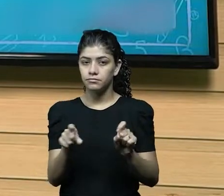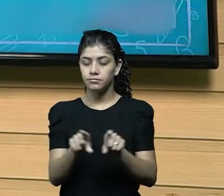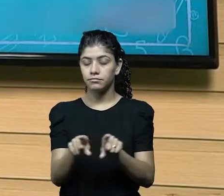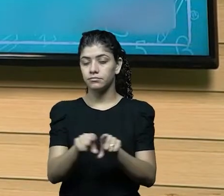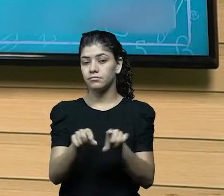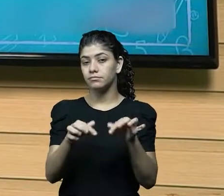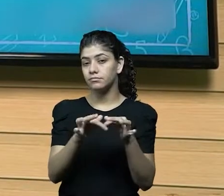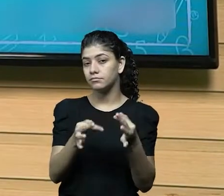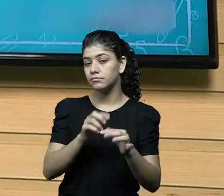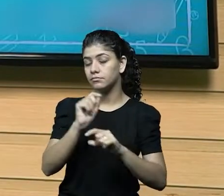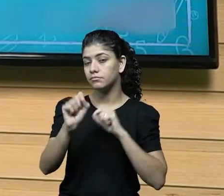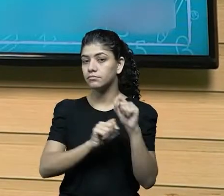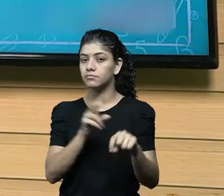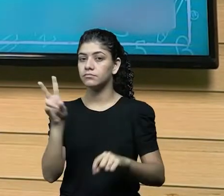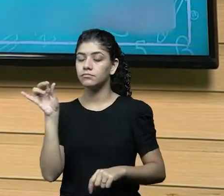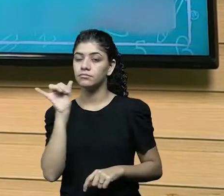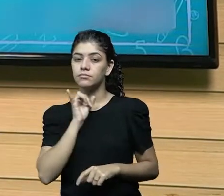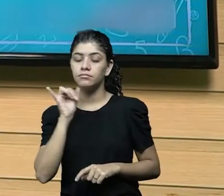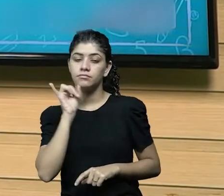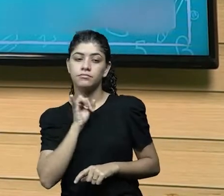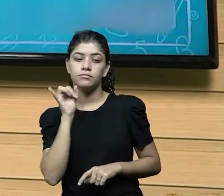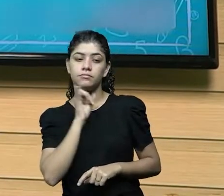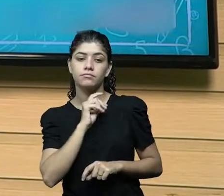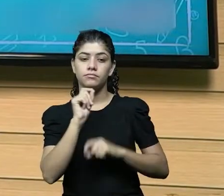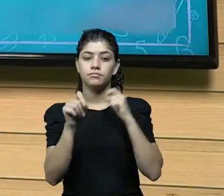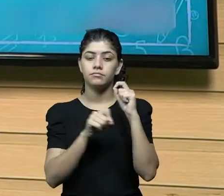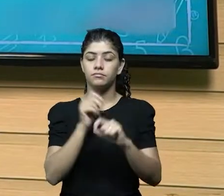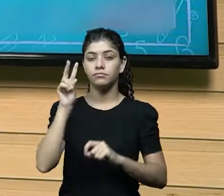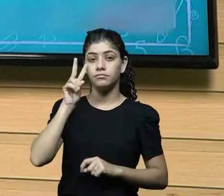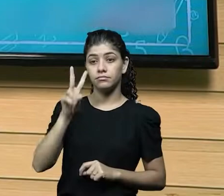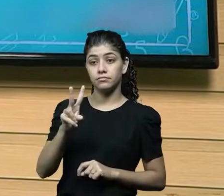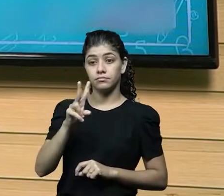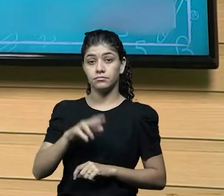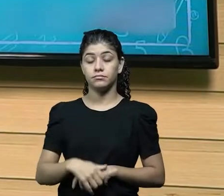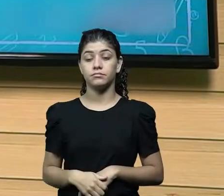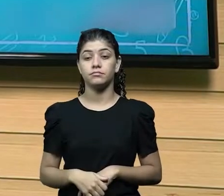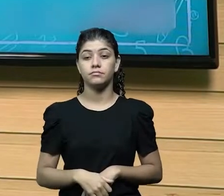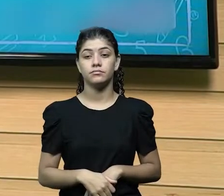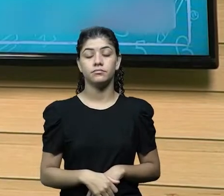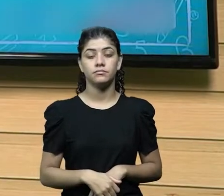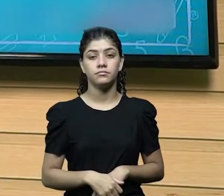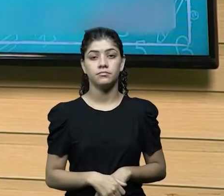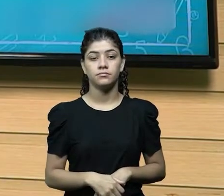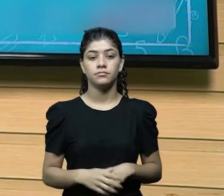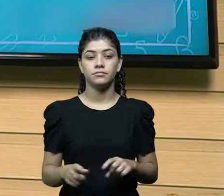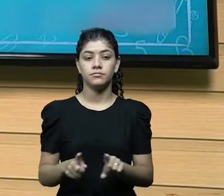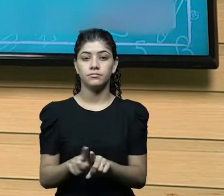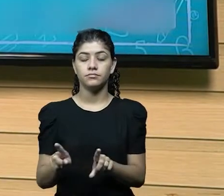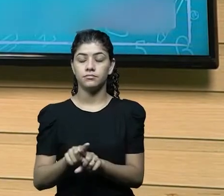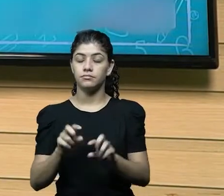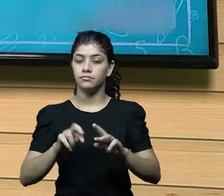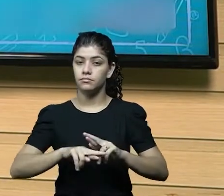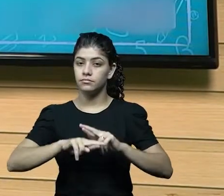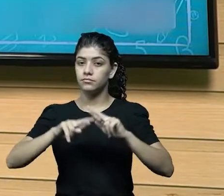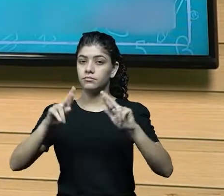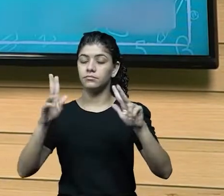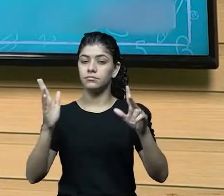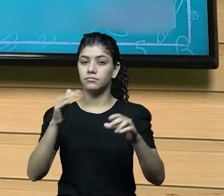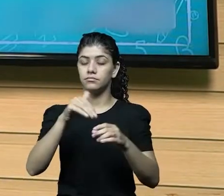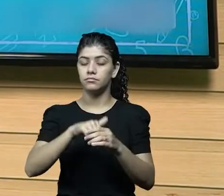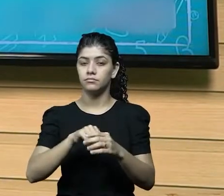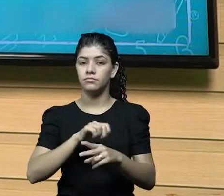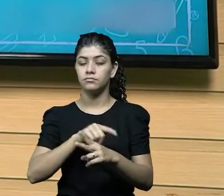simplesmente fazer como um exemplo aqui, usar a parte visível do seu instrumento de medida e fazer a diferença entre